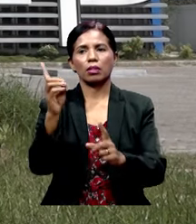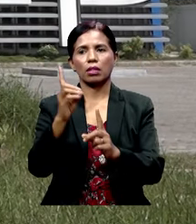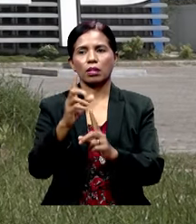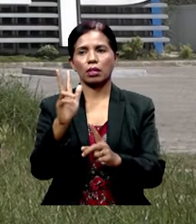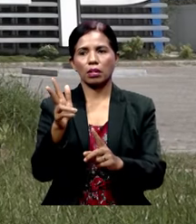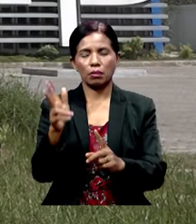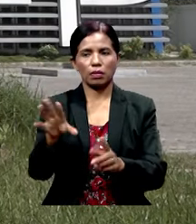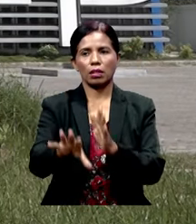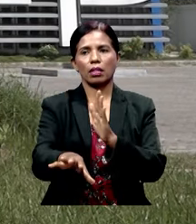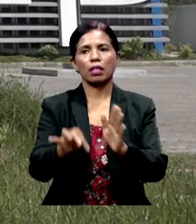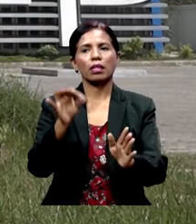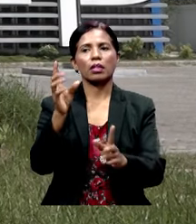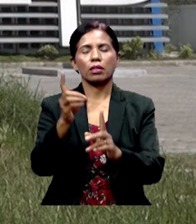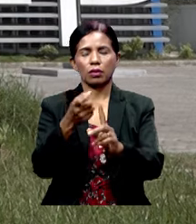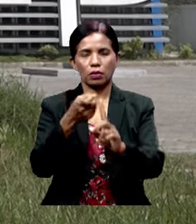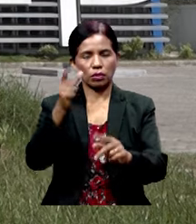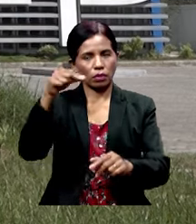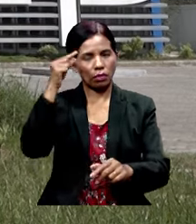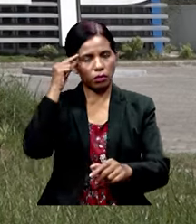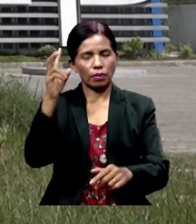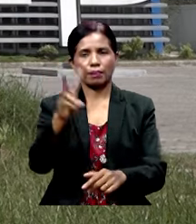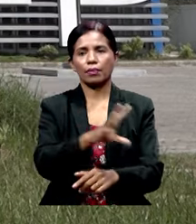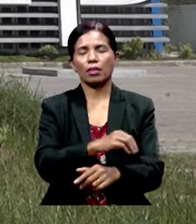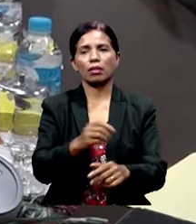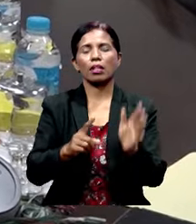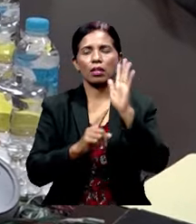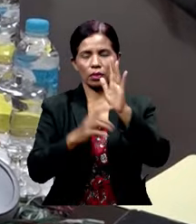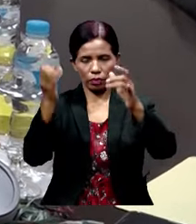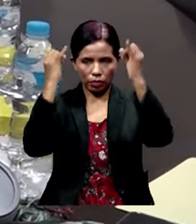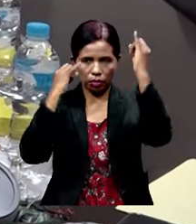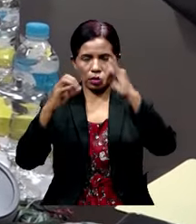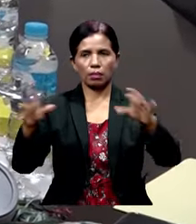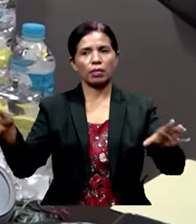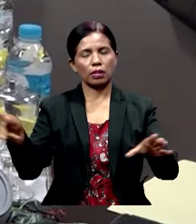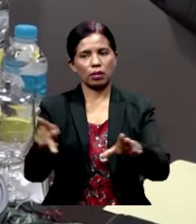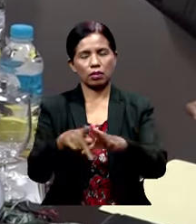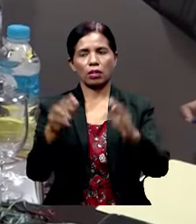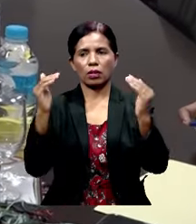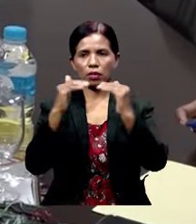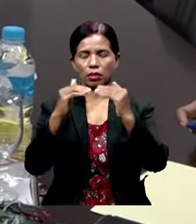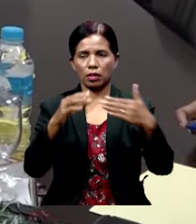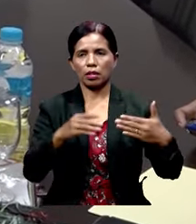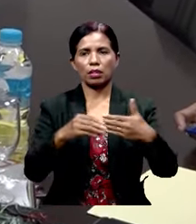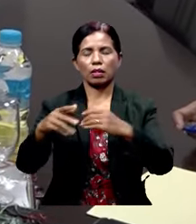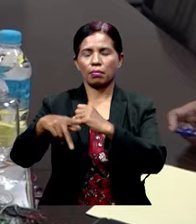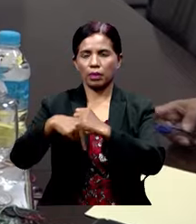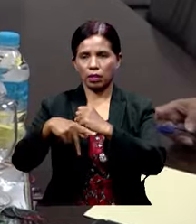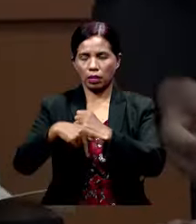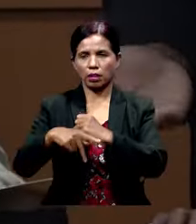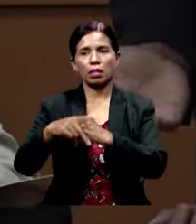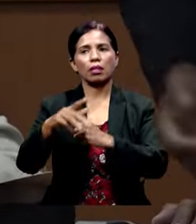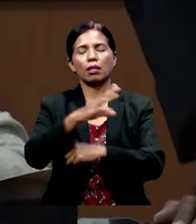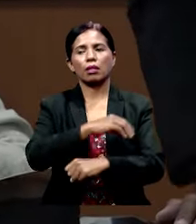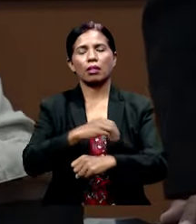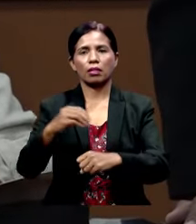Tolonulo, retan nomeação do seu governo. Vice-ministro, a tua informação, né? Afon participa e a reunião líder bancária parlamentares, quinta, né?